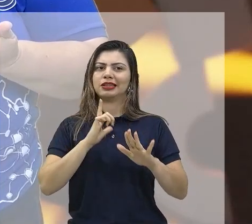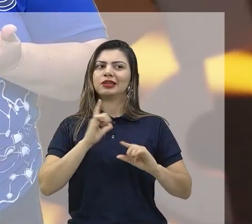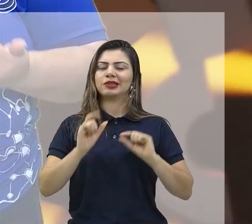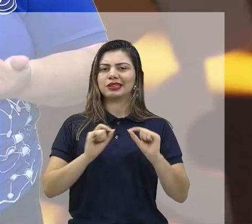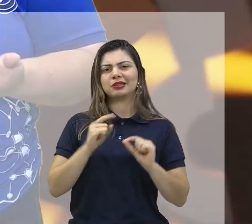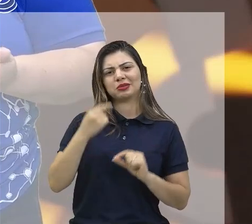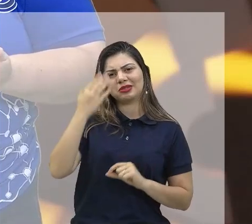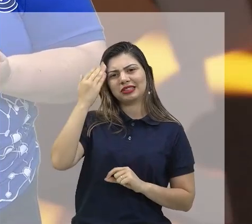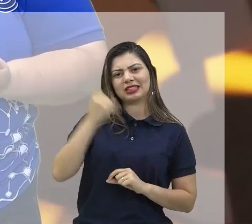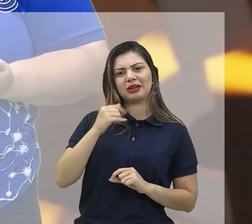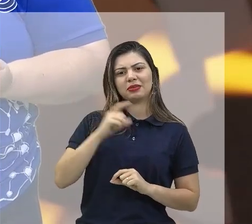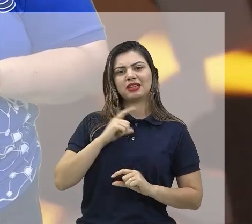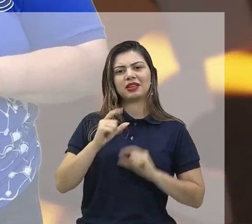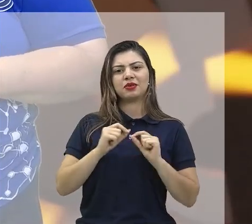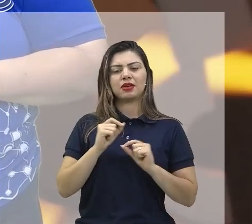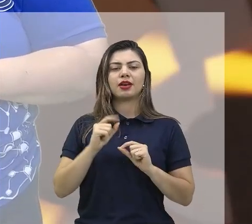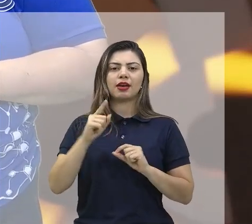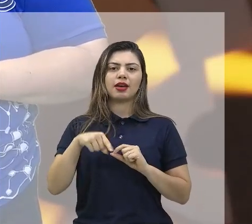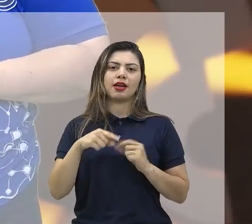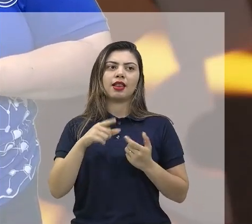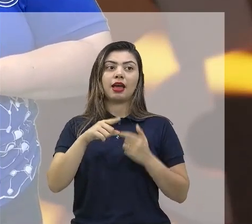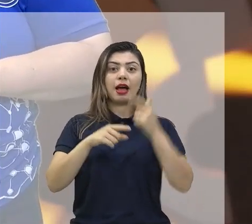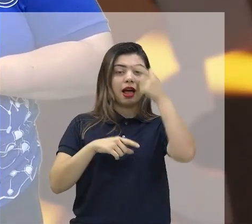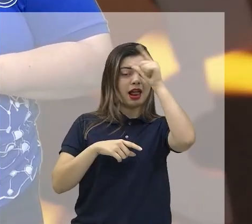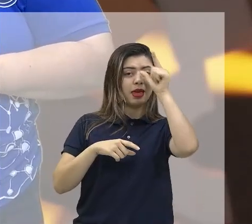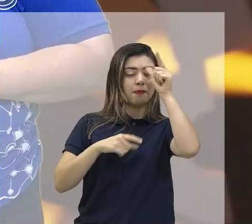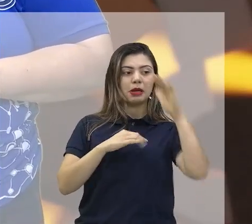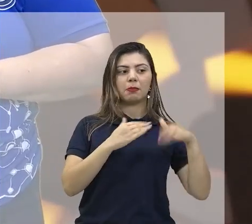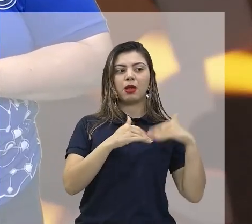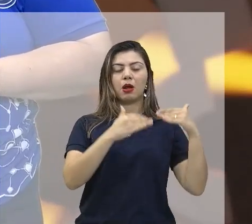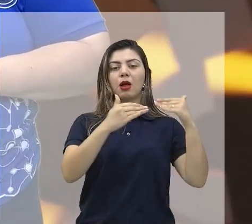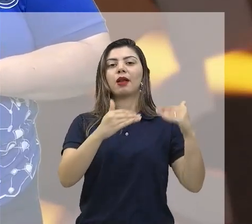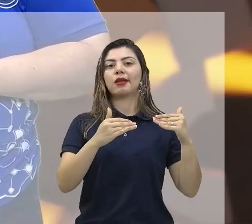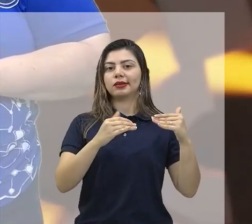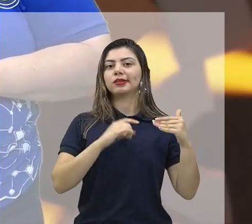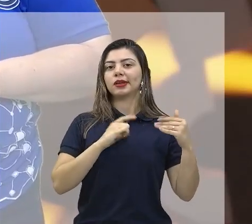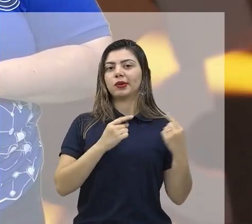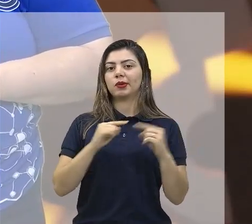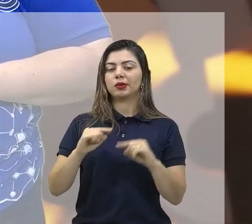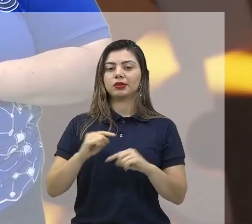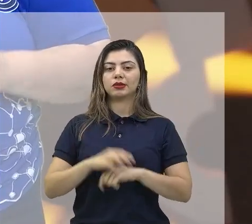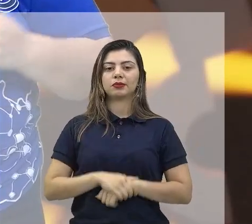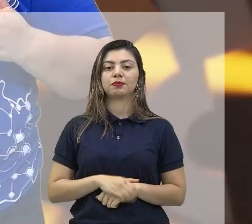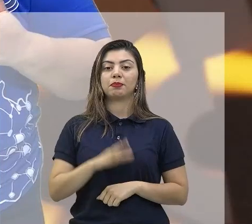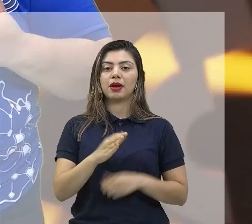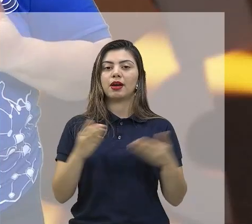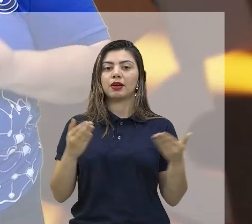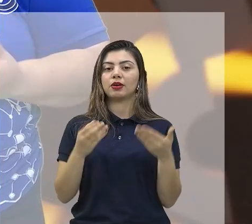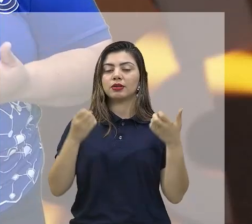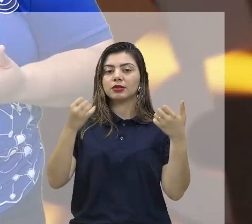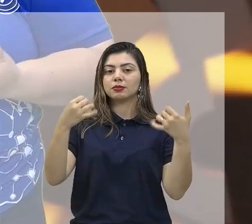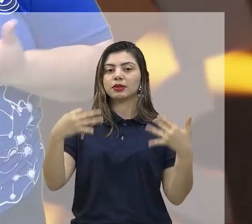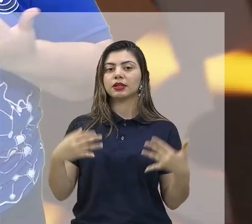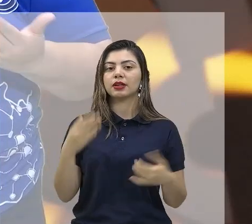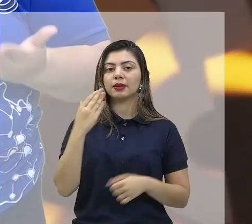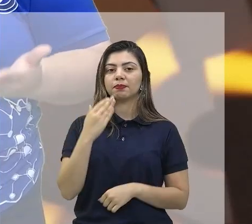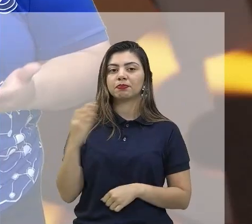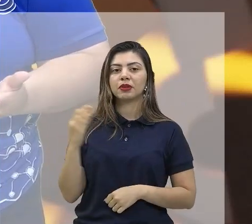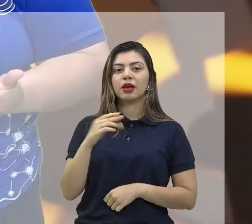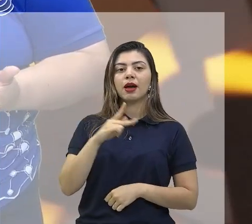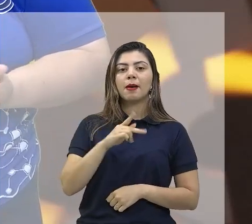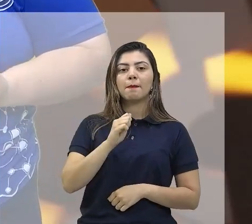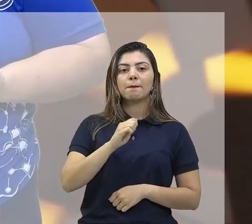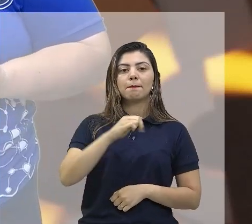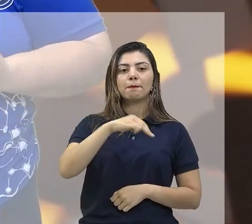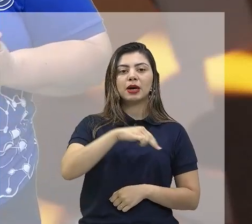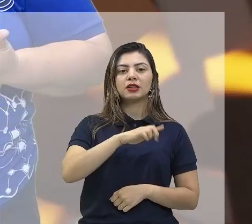não é mesmo, este avanço alemão. Vamos falar, então, agora sobre o pan-germanismo versus, então, o